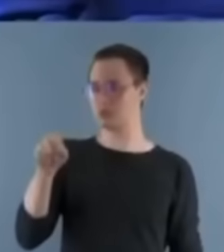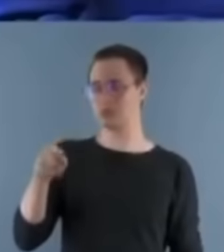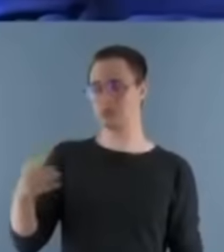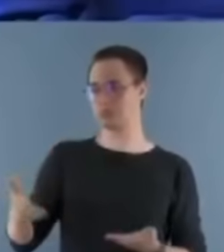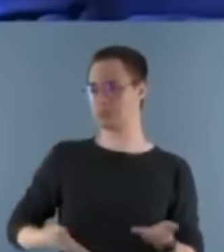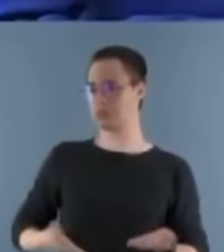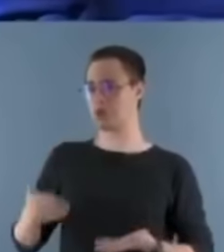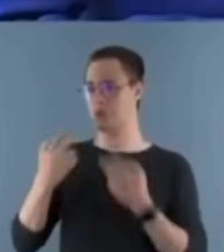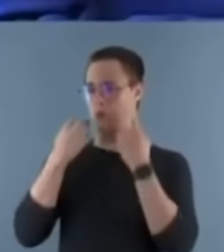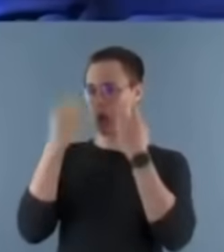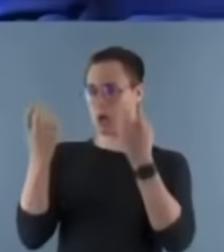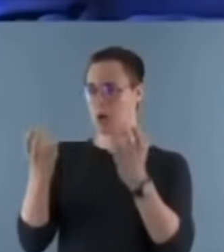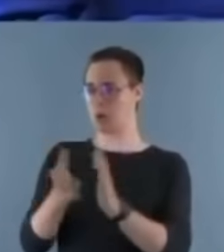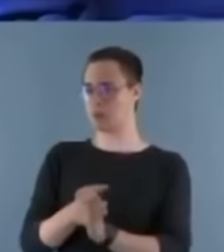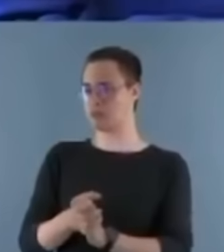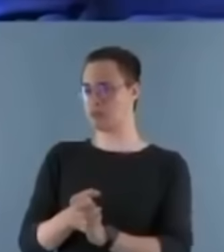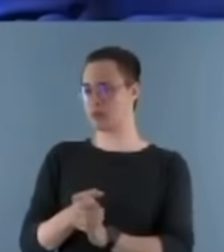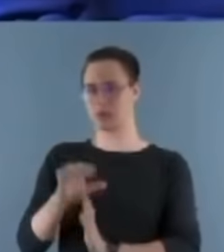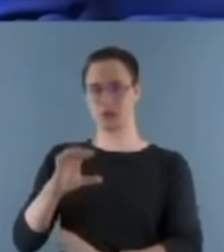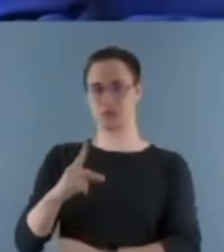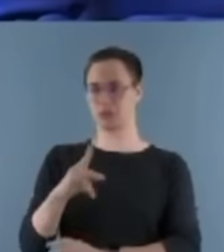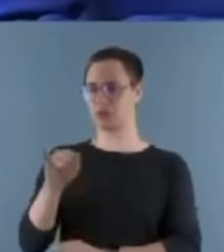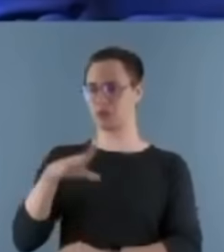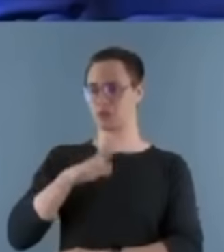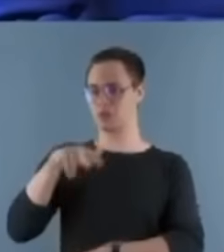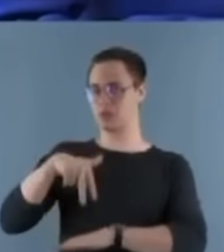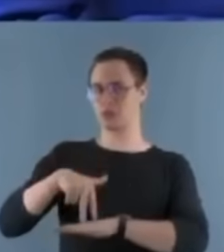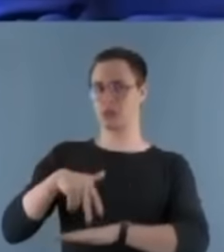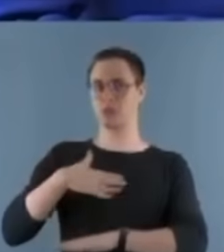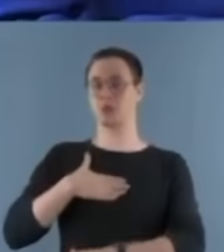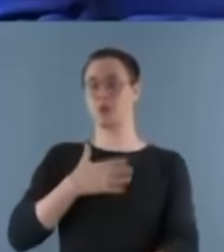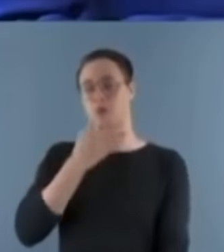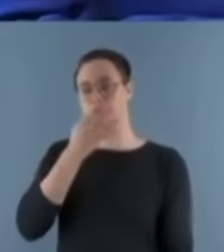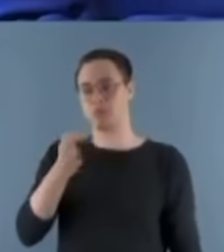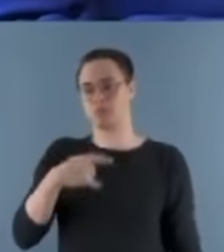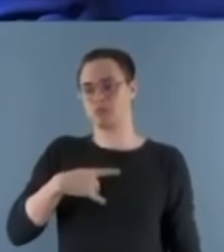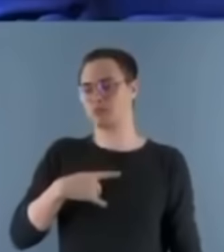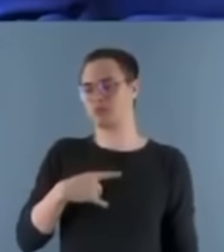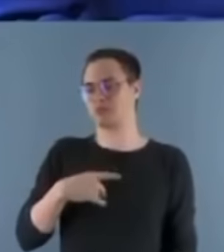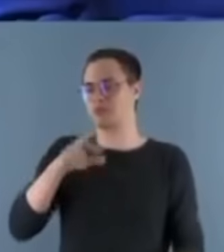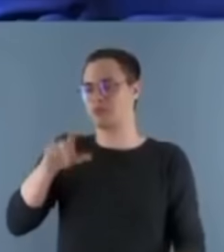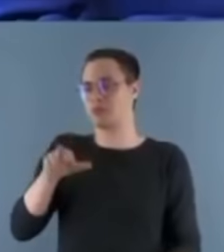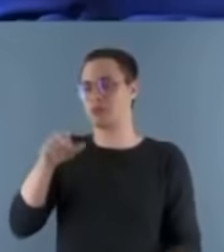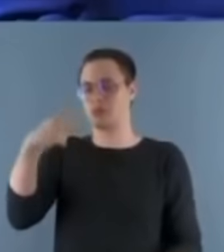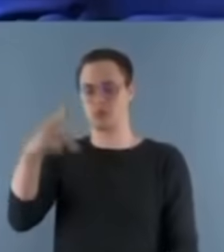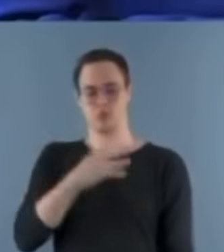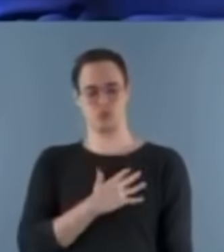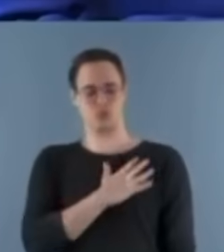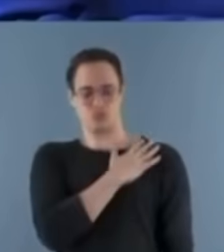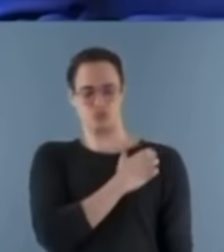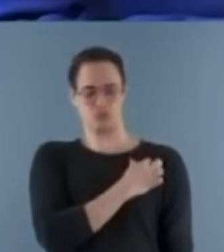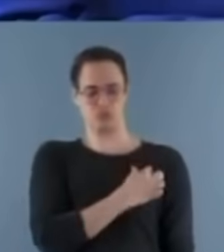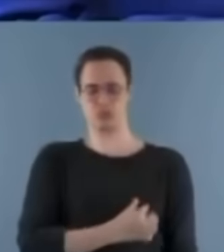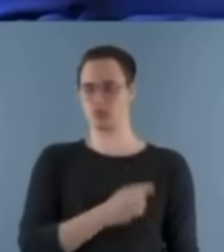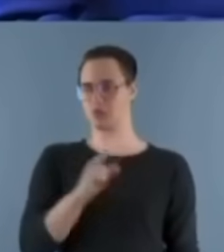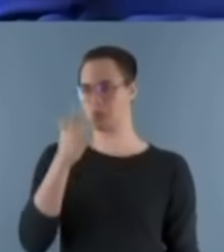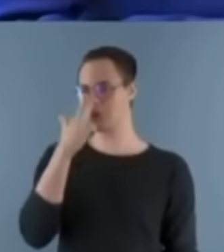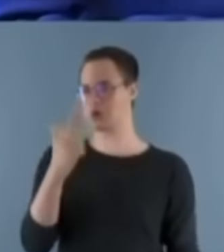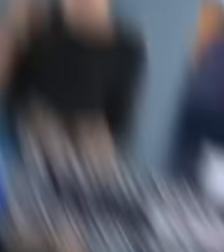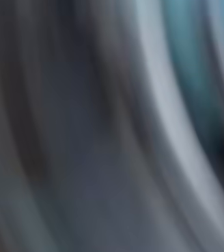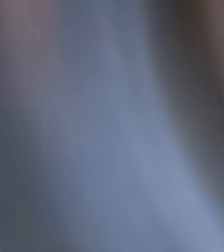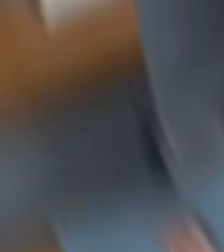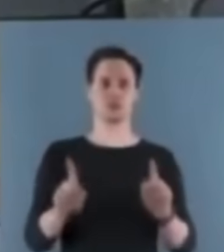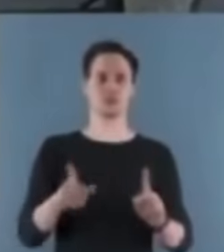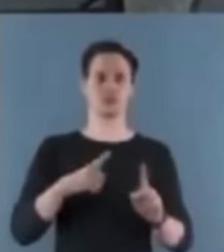aqui vergonhoso para essa CPMI, a sua atitude que, ao meu ver, não diz respeito à tua patente e à tua experiência. Obrigado,